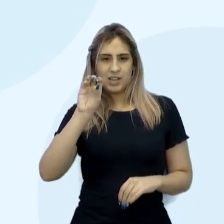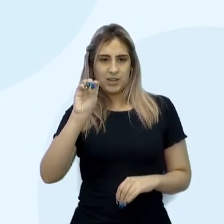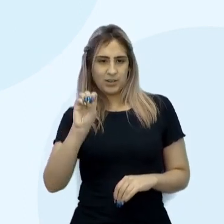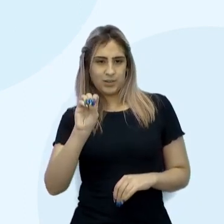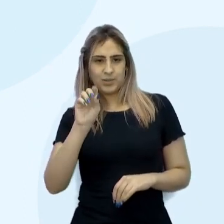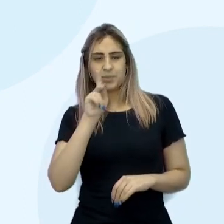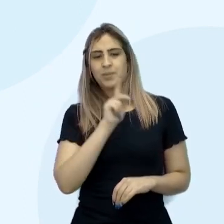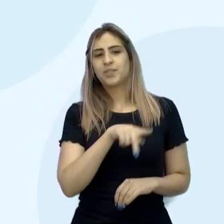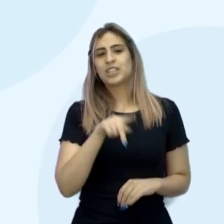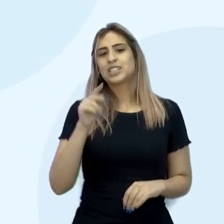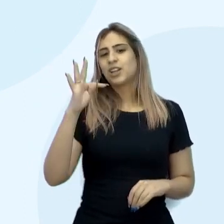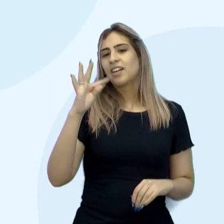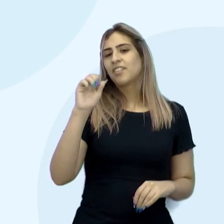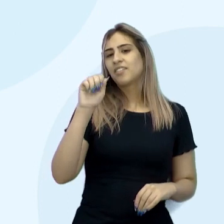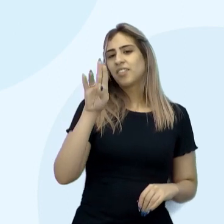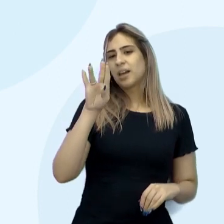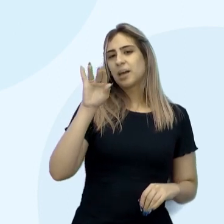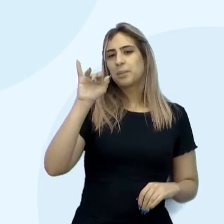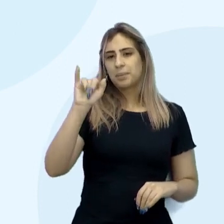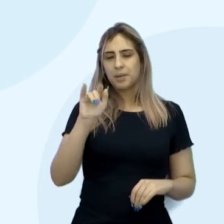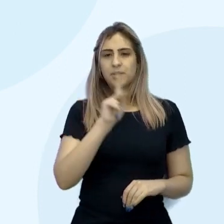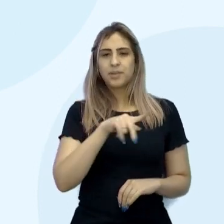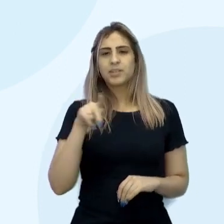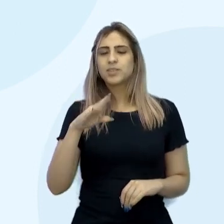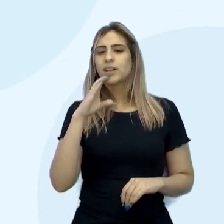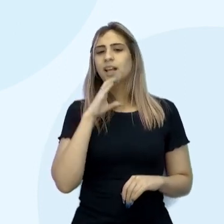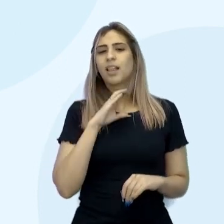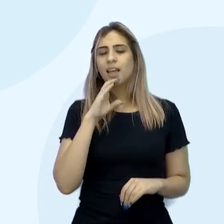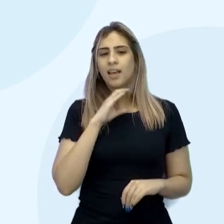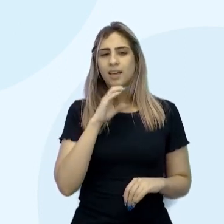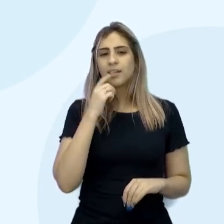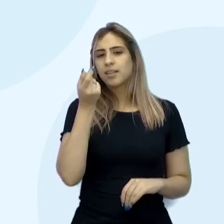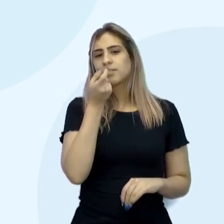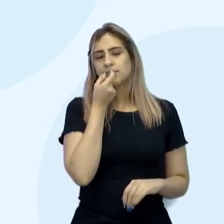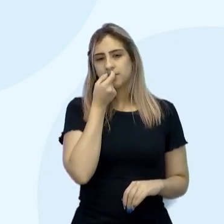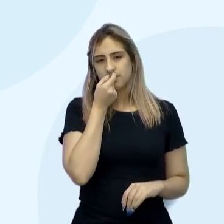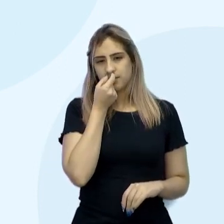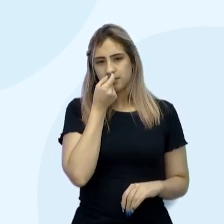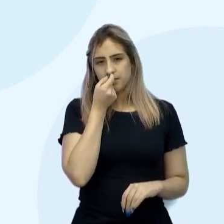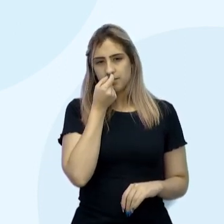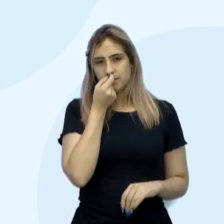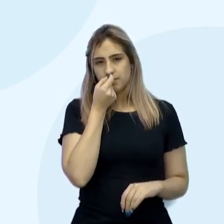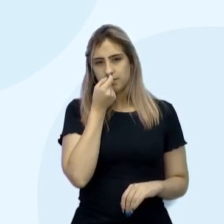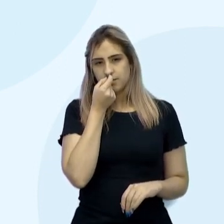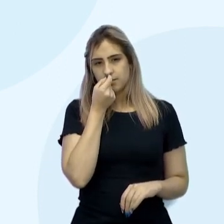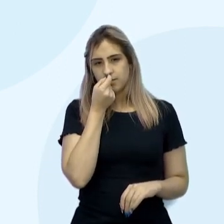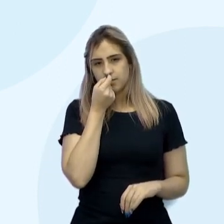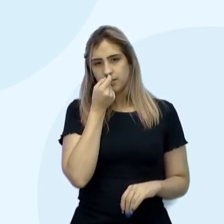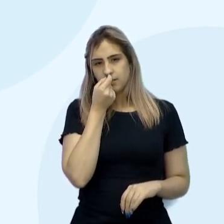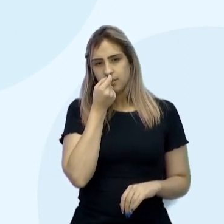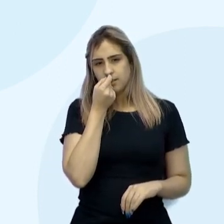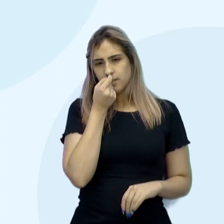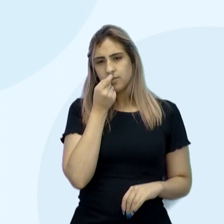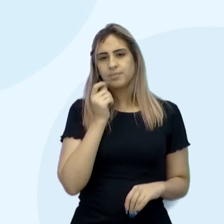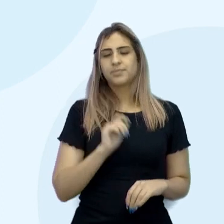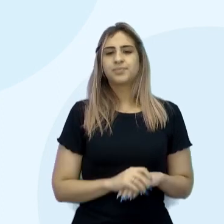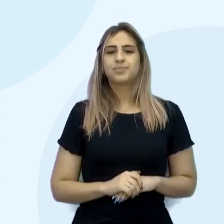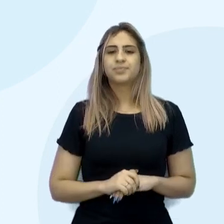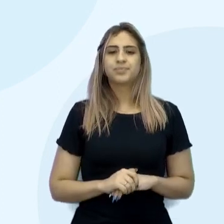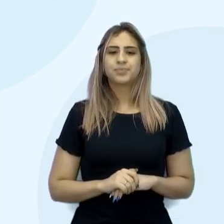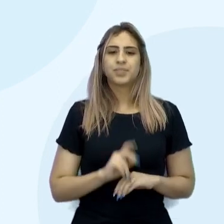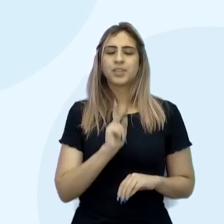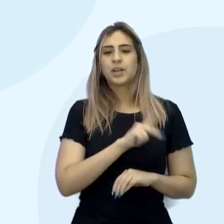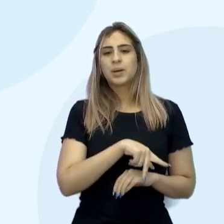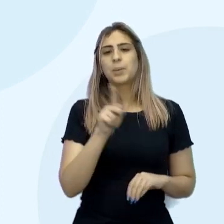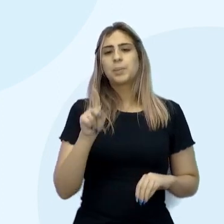sociedade, professor Kleber, as representações do espaço geográfico, a professora Fabi, conhecimento humano e sua aplicabilidade, e